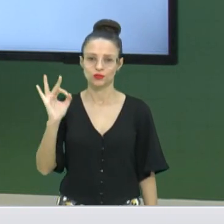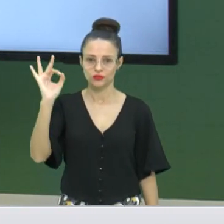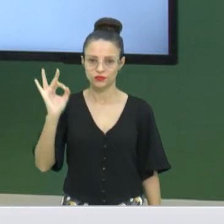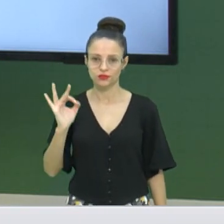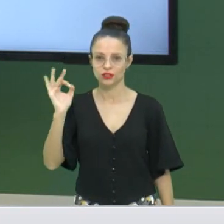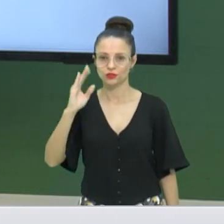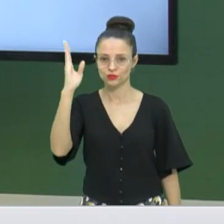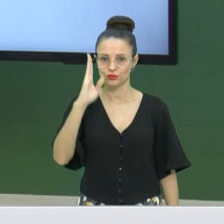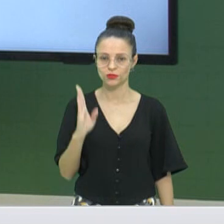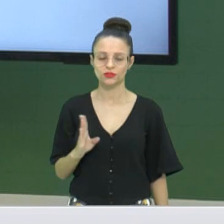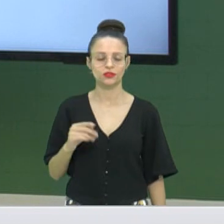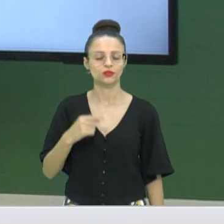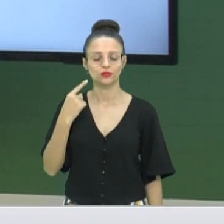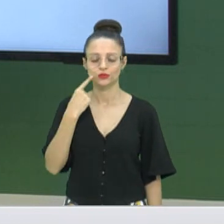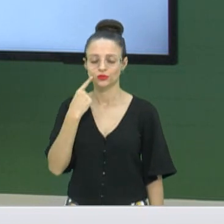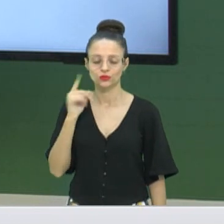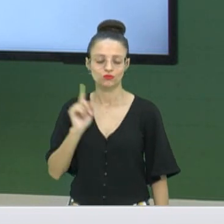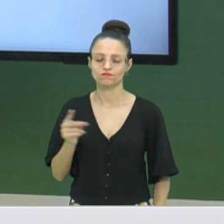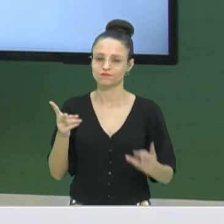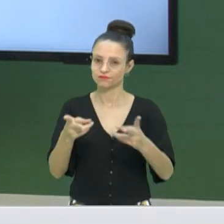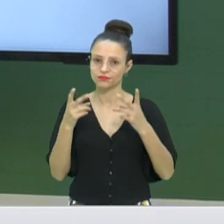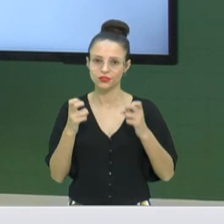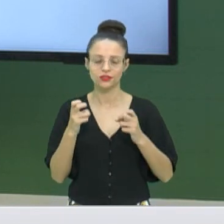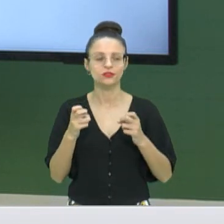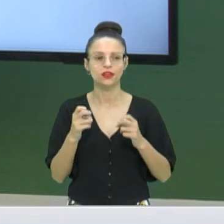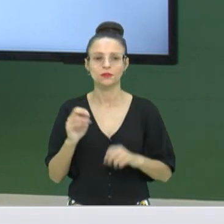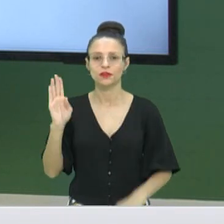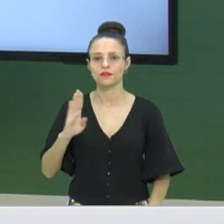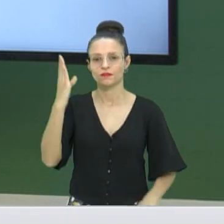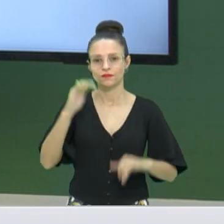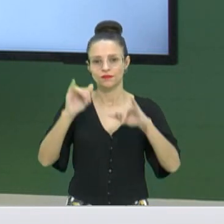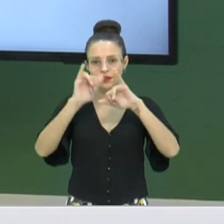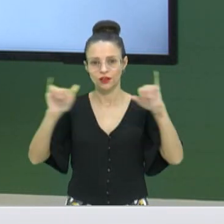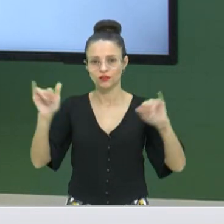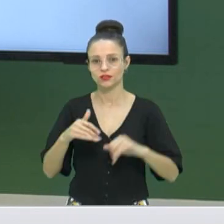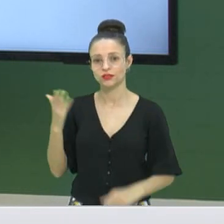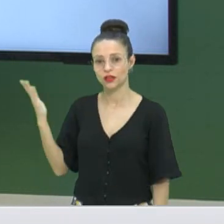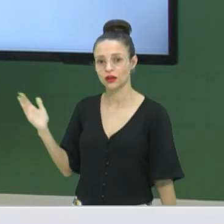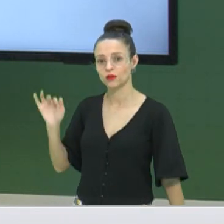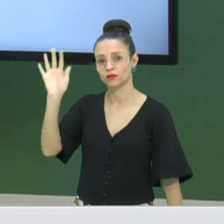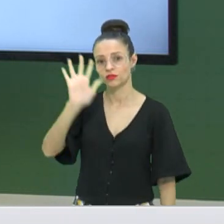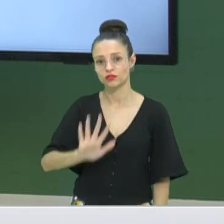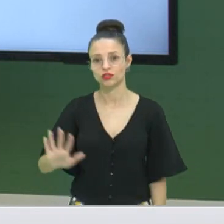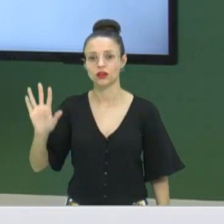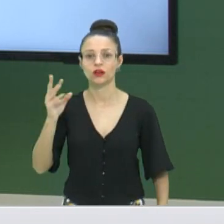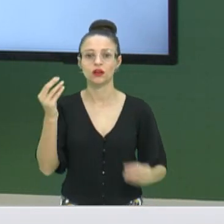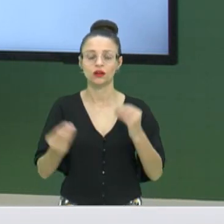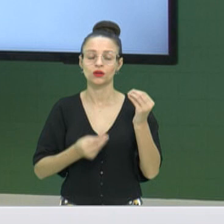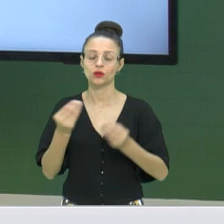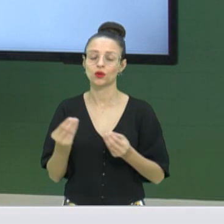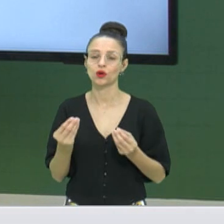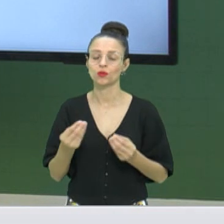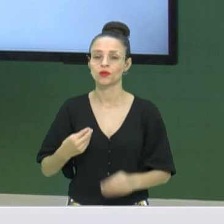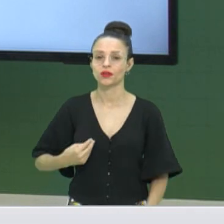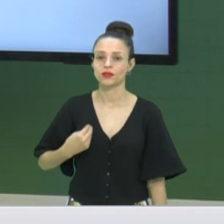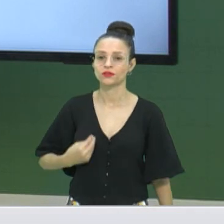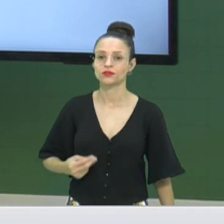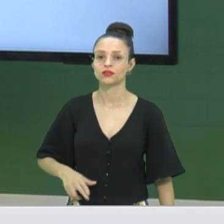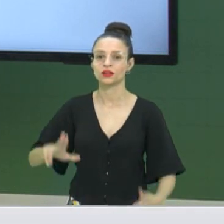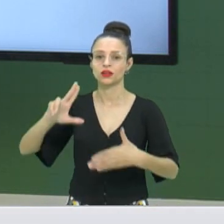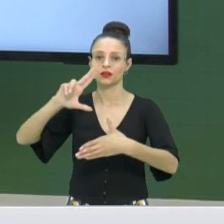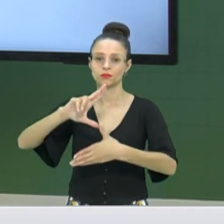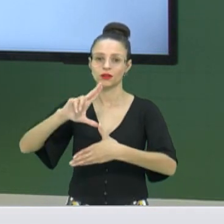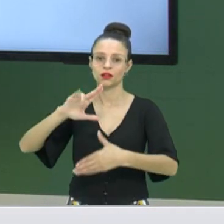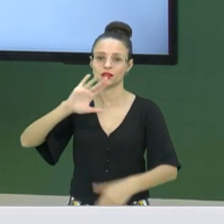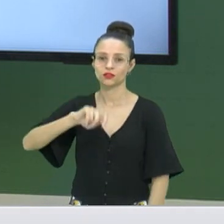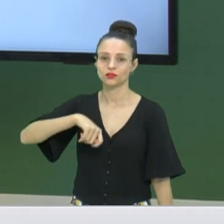62% dos brasileiros não sabem reconhecer. Tá aqui um panorama de como está a América